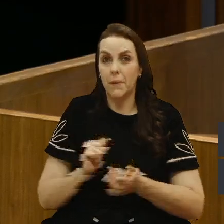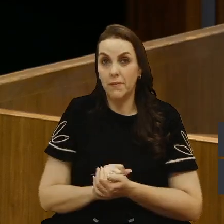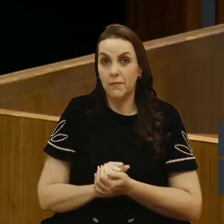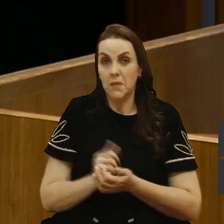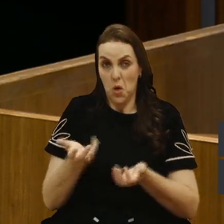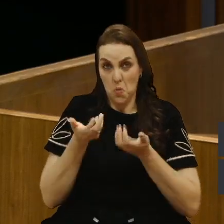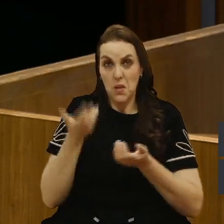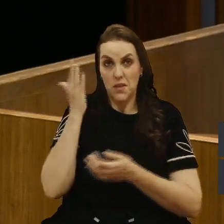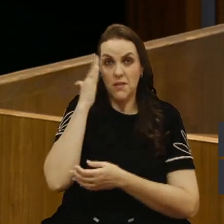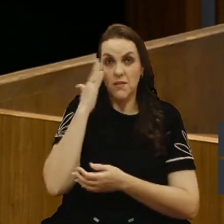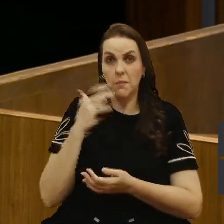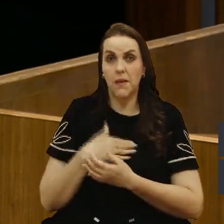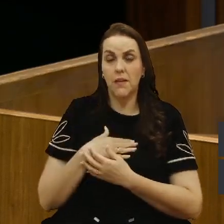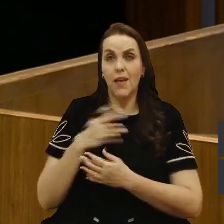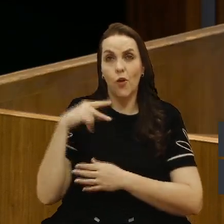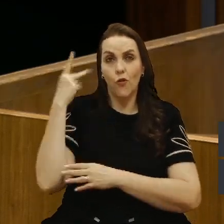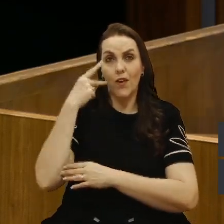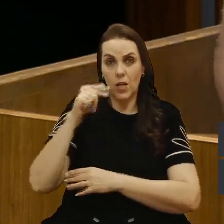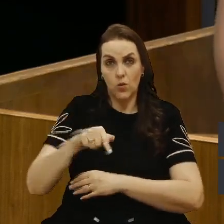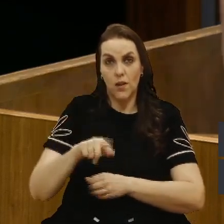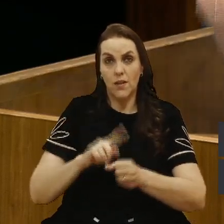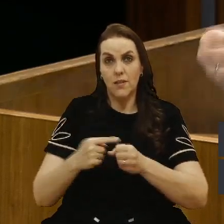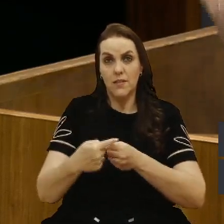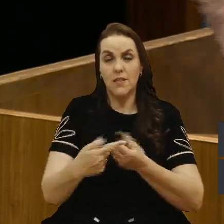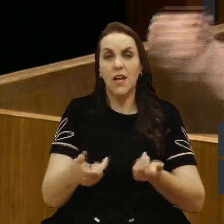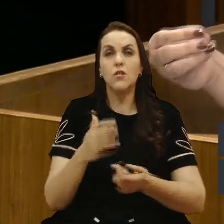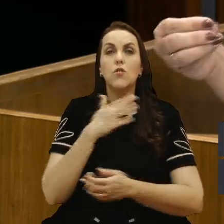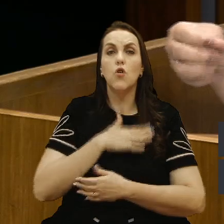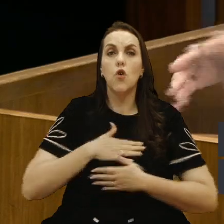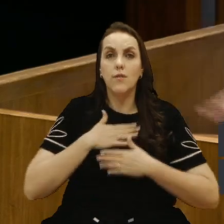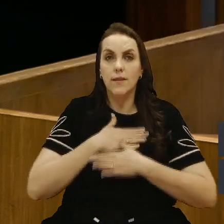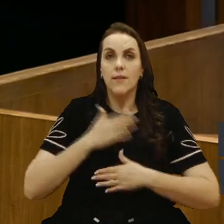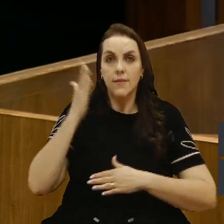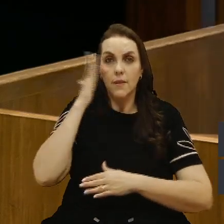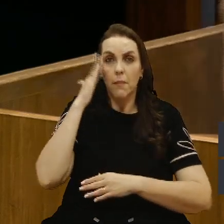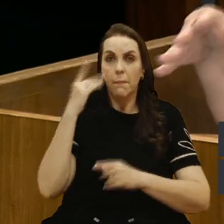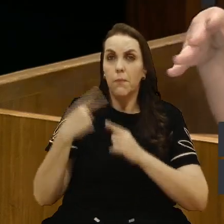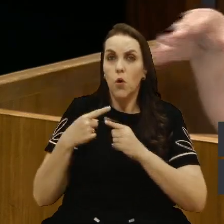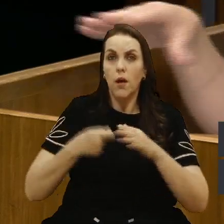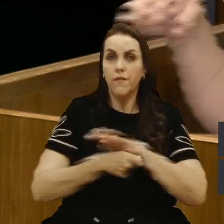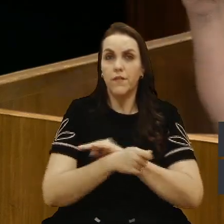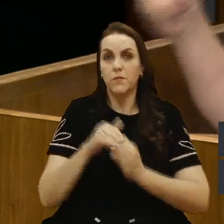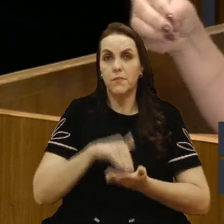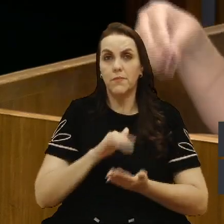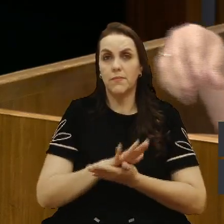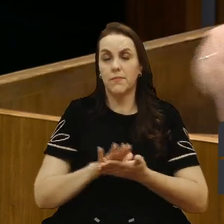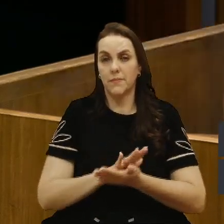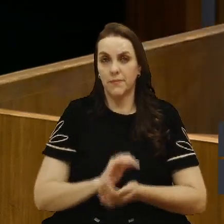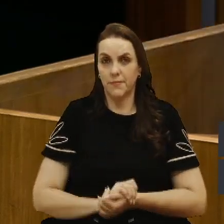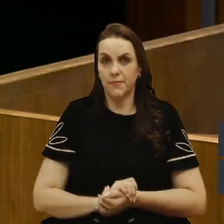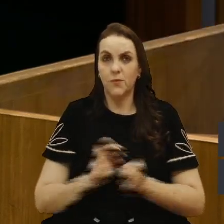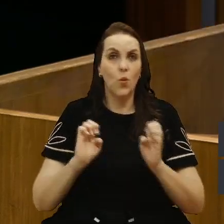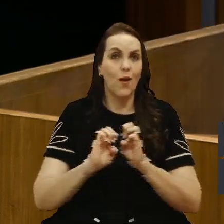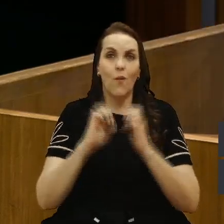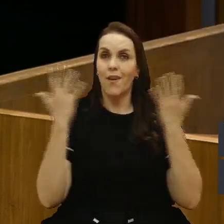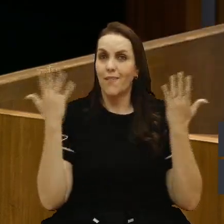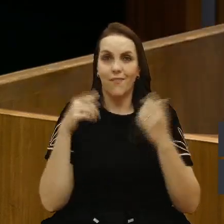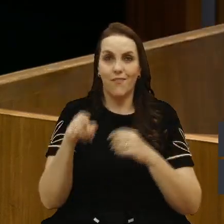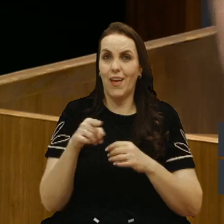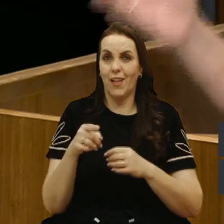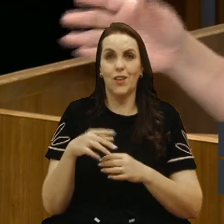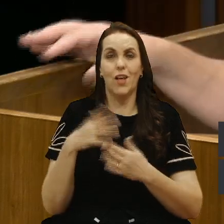saber. Eu, como vereadora dessa cidade, gostaria de saber. E não é num evento, como eu disse antes, que ele vai